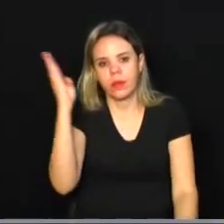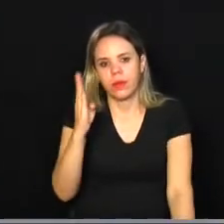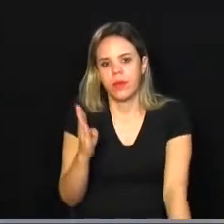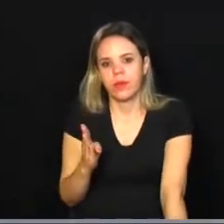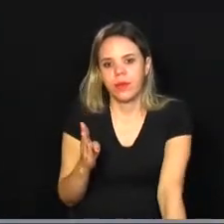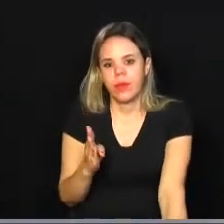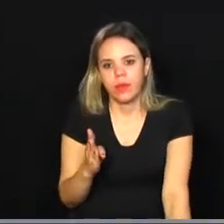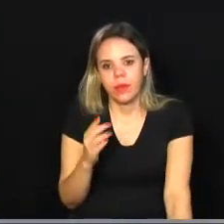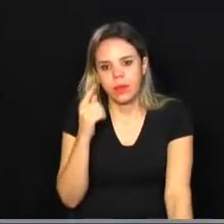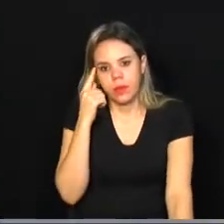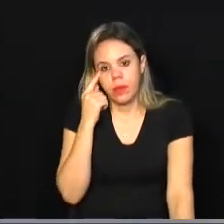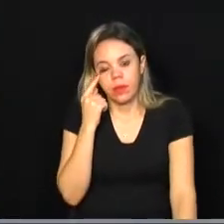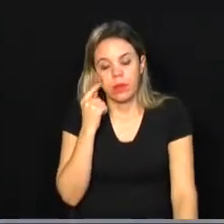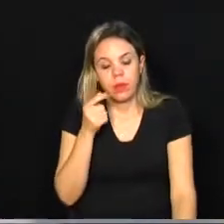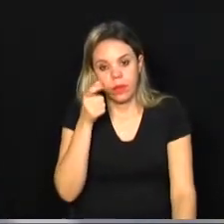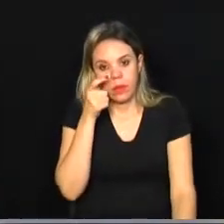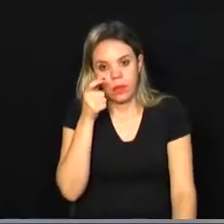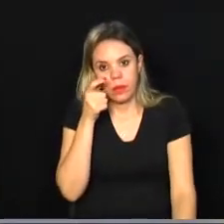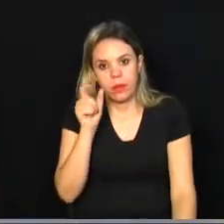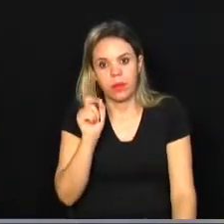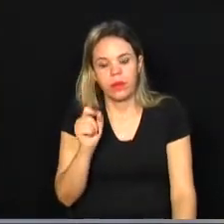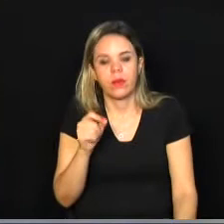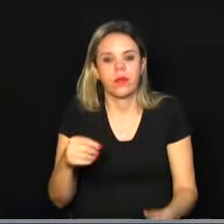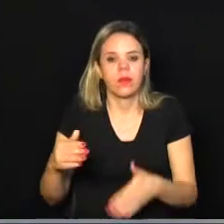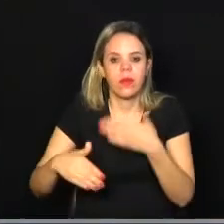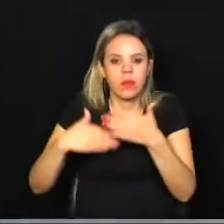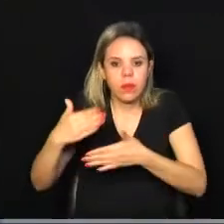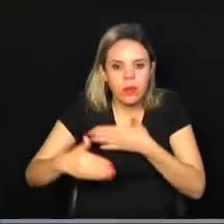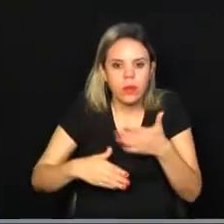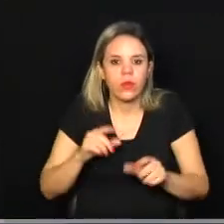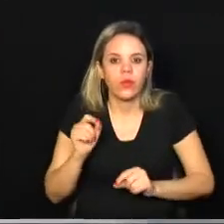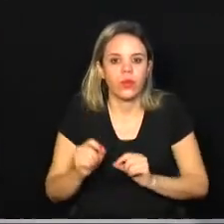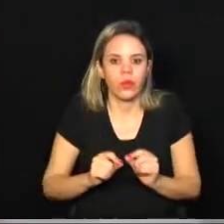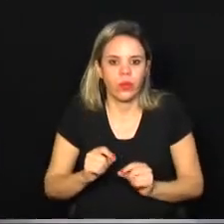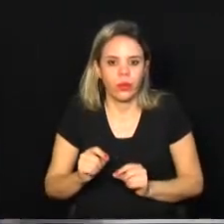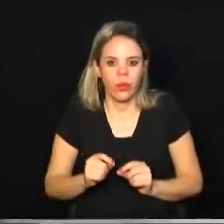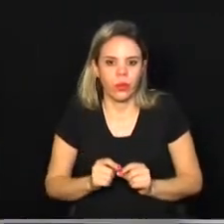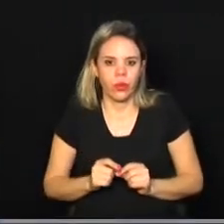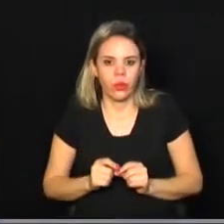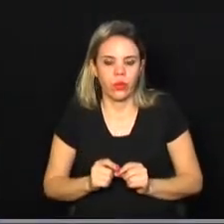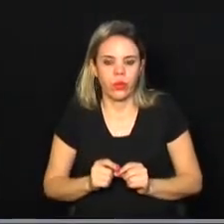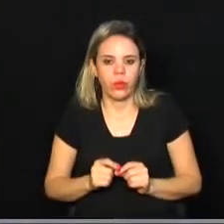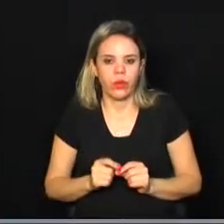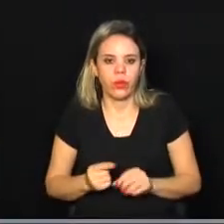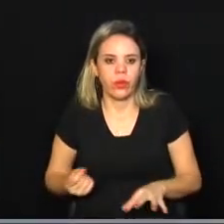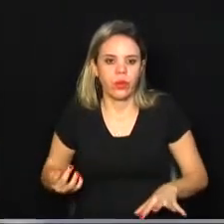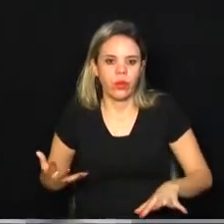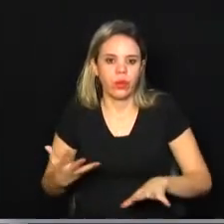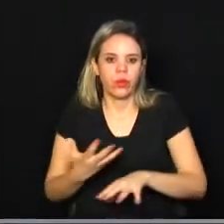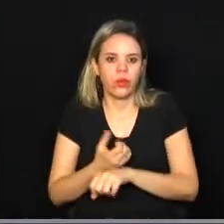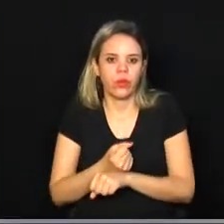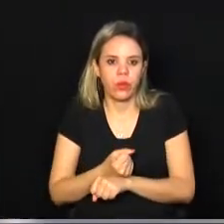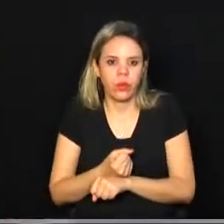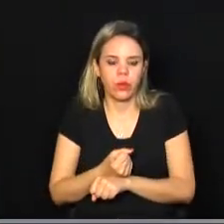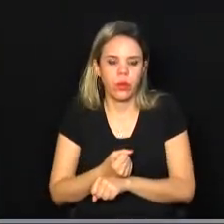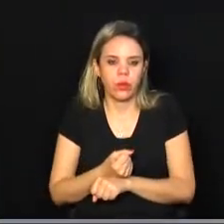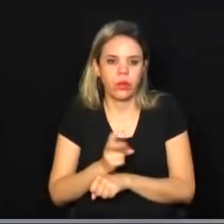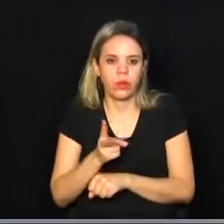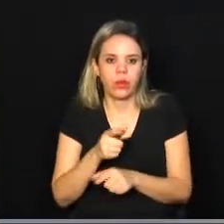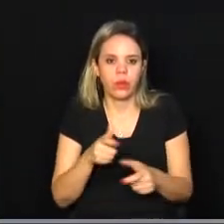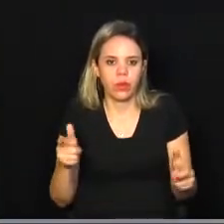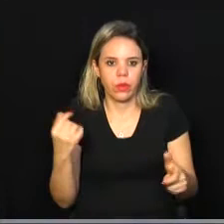brasileiro. Então, eu vejo assim, um processo de a multidisciplinaridade está sendo cada vez